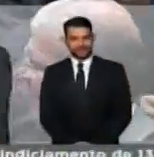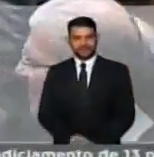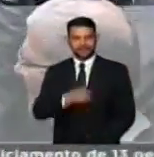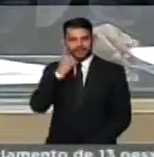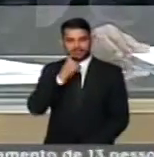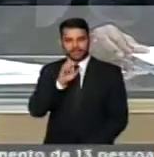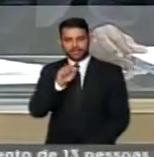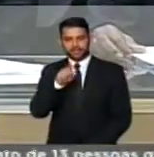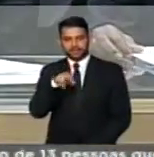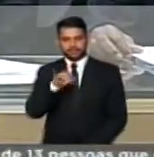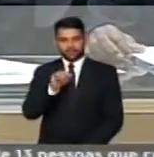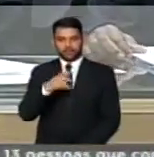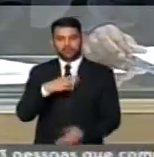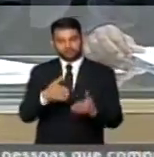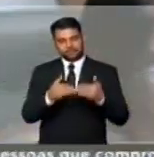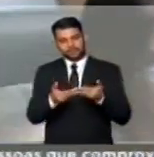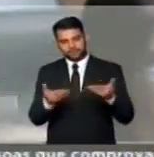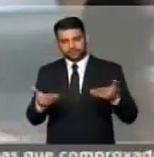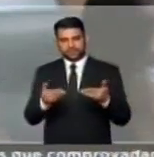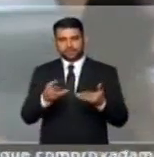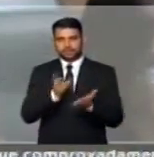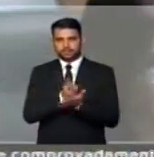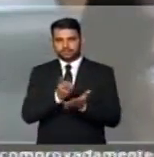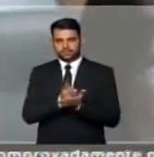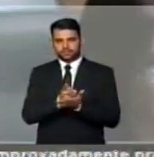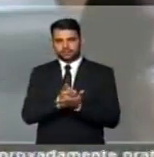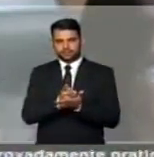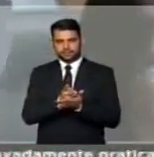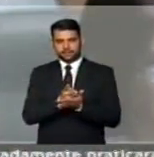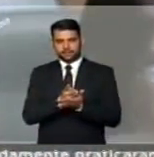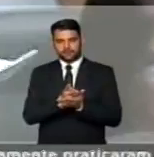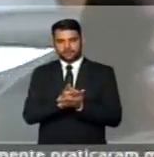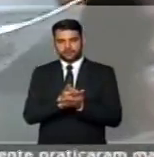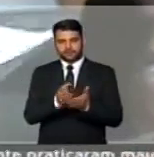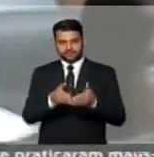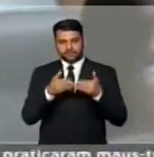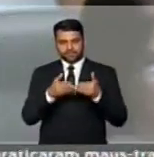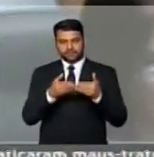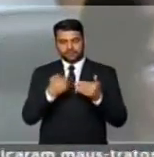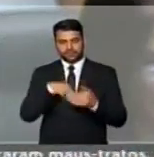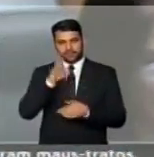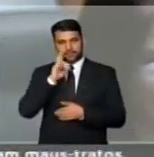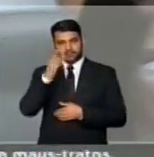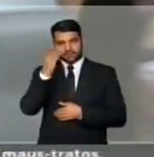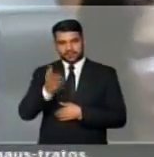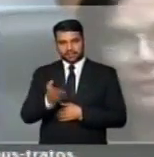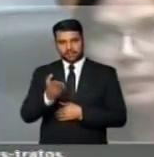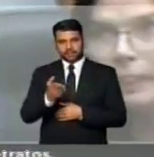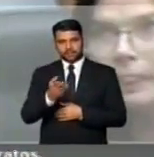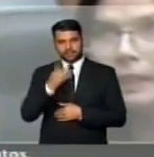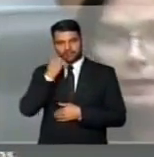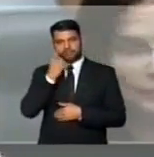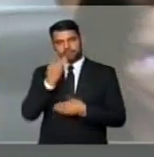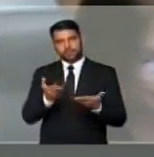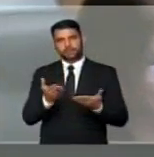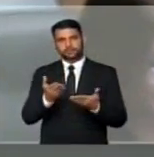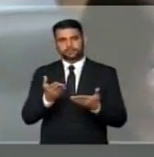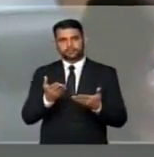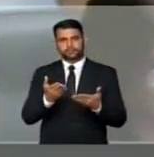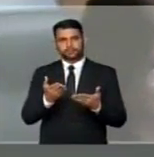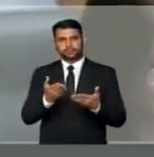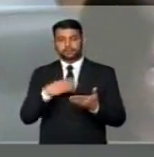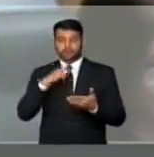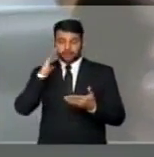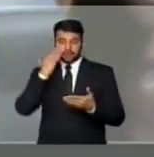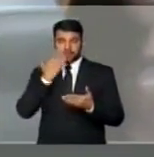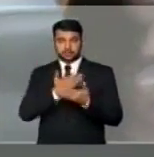Deputado André Moura, continue, presidente. Presidente, senhor presidente, indagação que eu faço a Vossa Excelência. Deputado, demagogia o